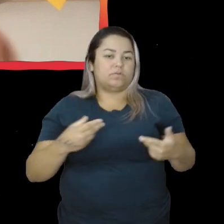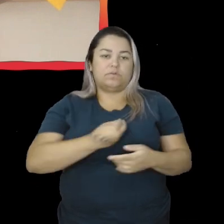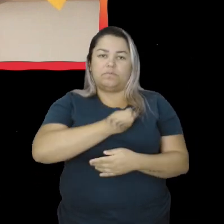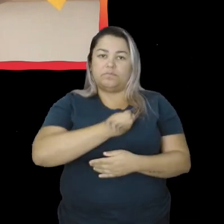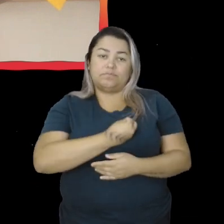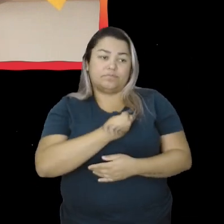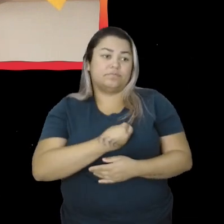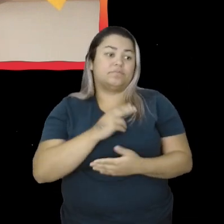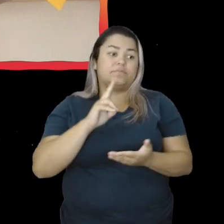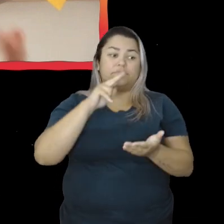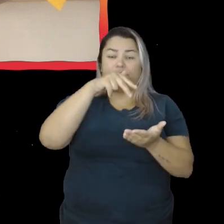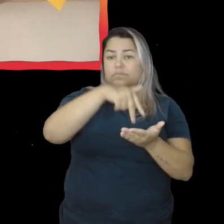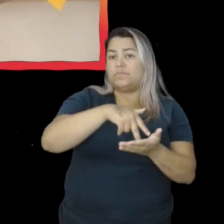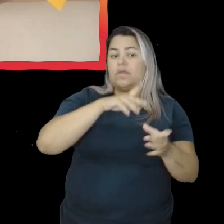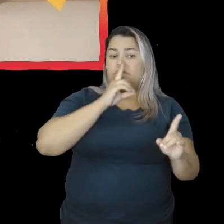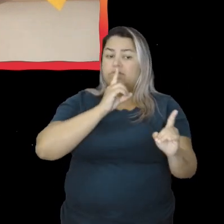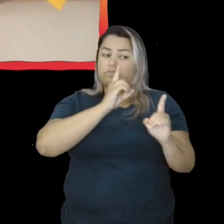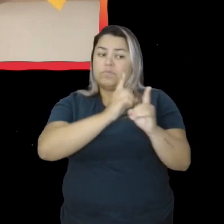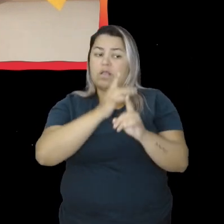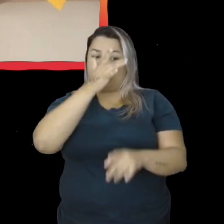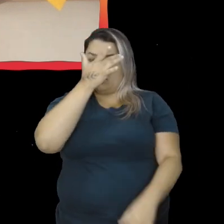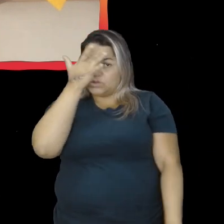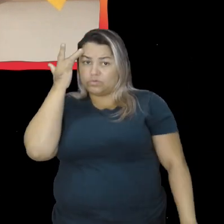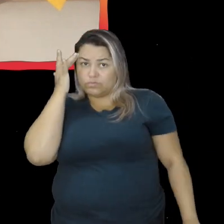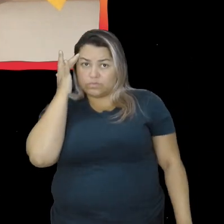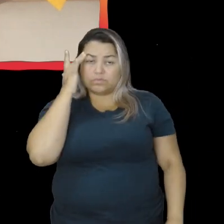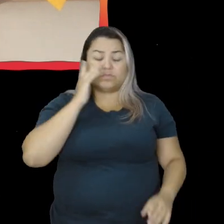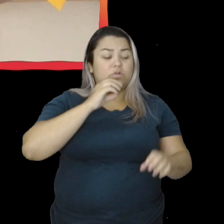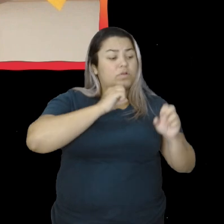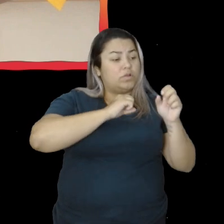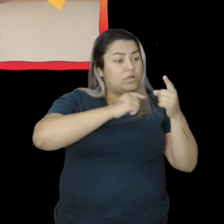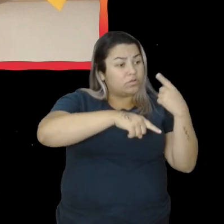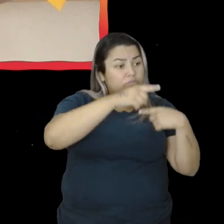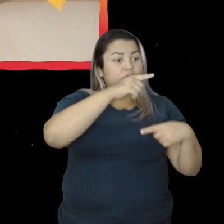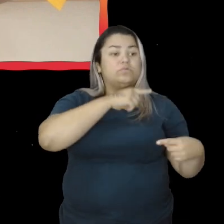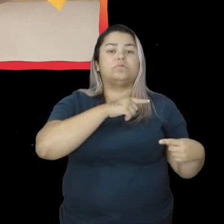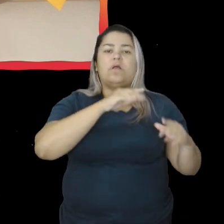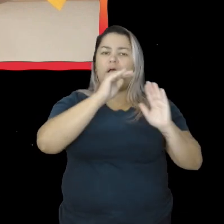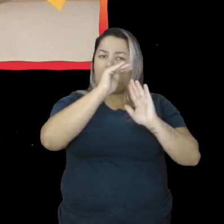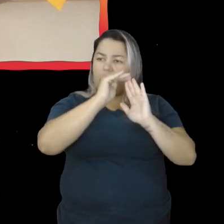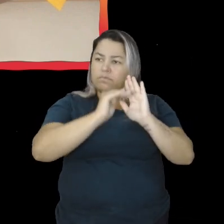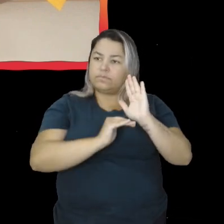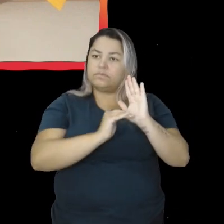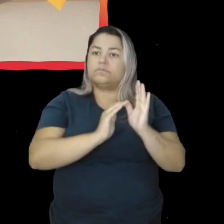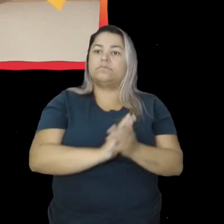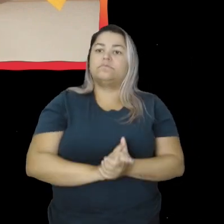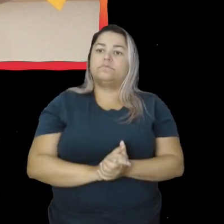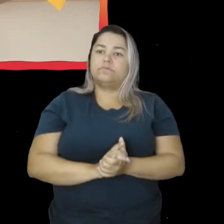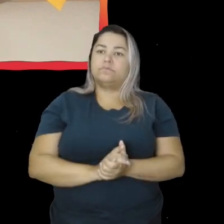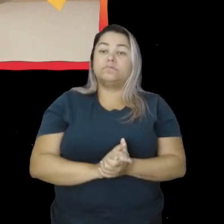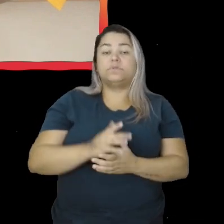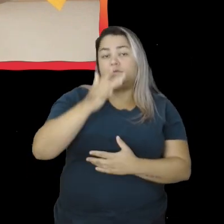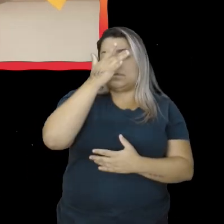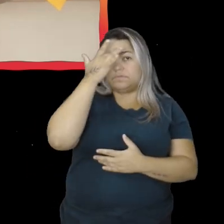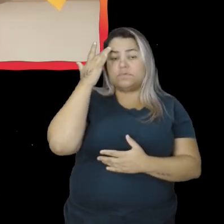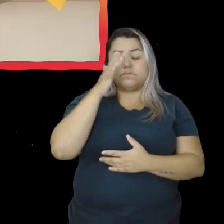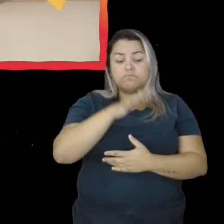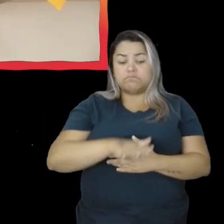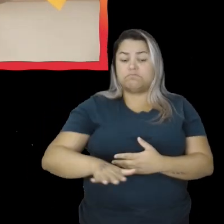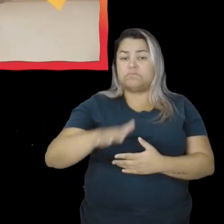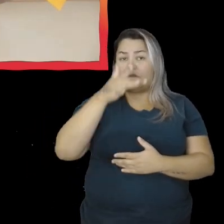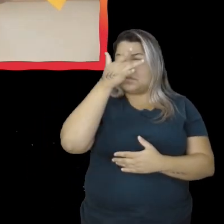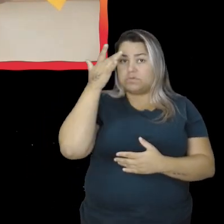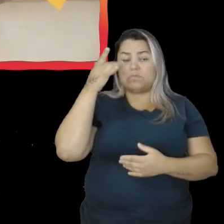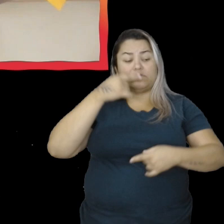ouvir, para reunir com as pessoas, ouvir as demandas e construir as pautas da Câmara pautado no que as pessoas estão, né,